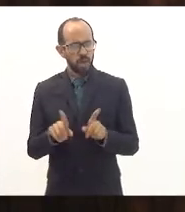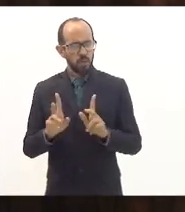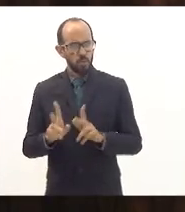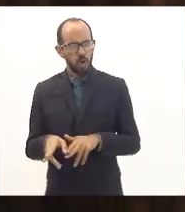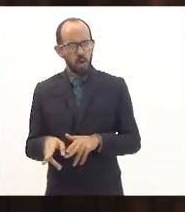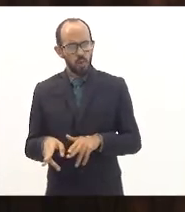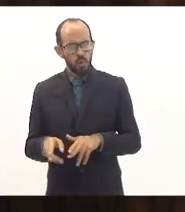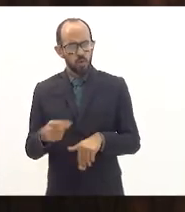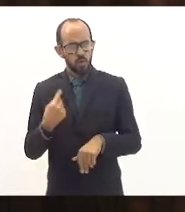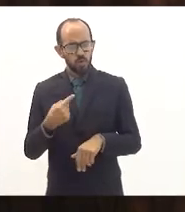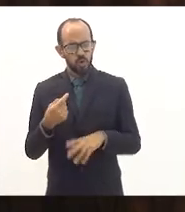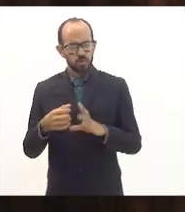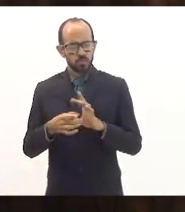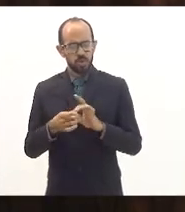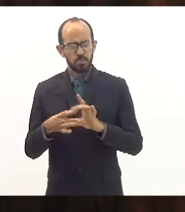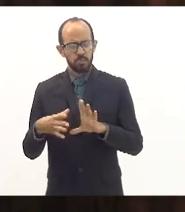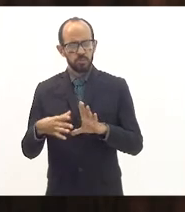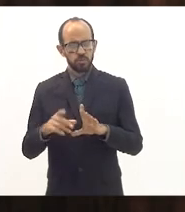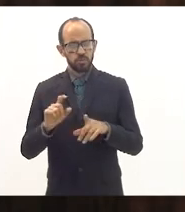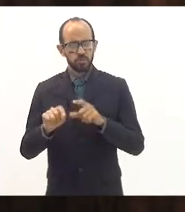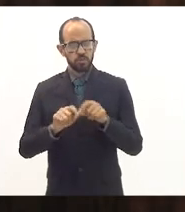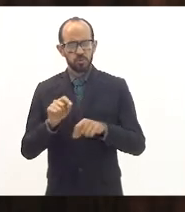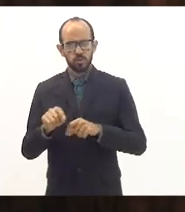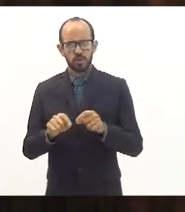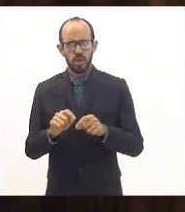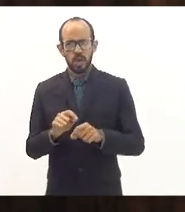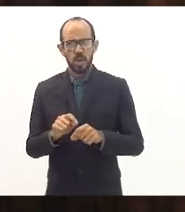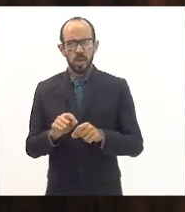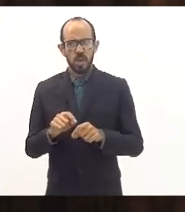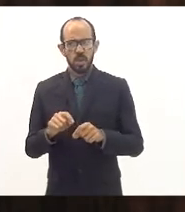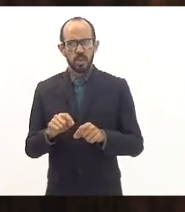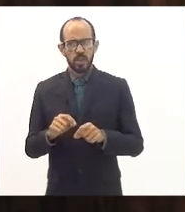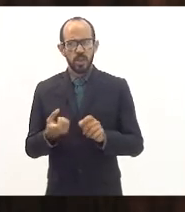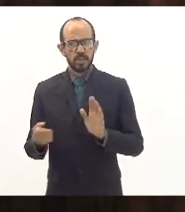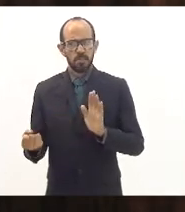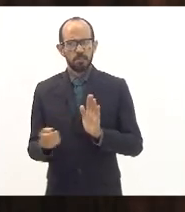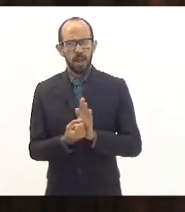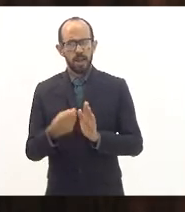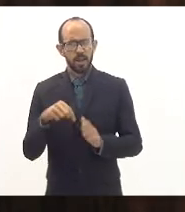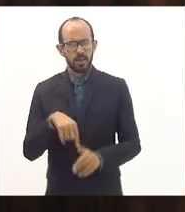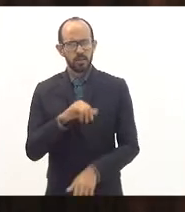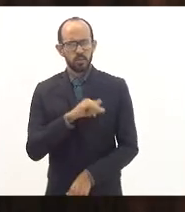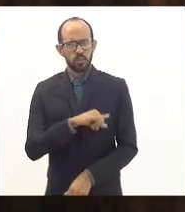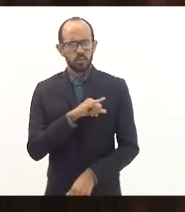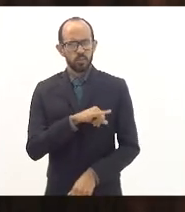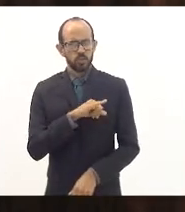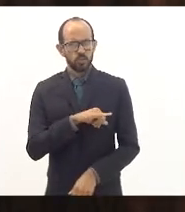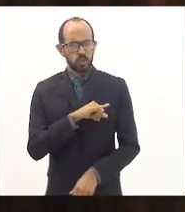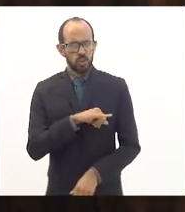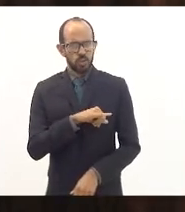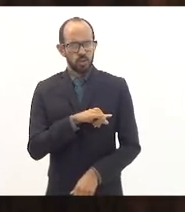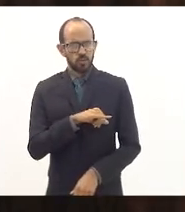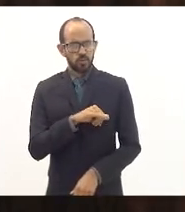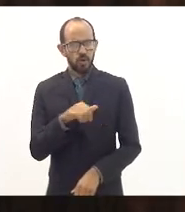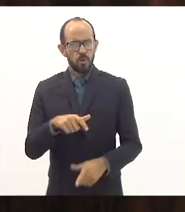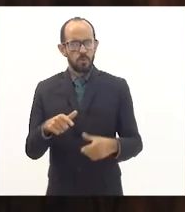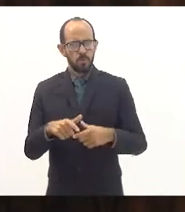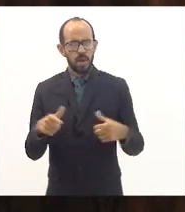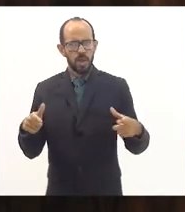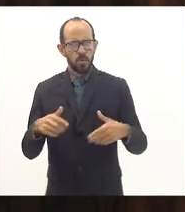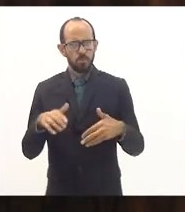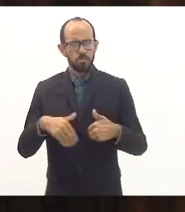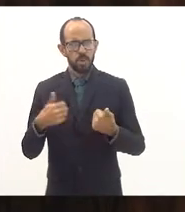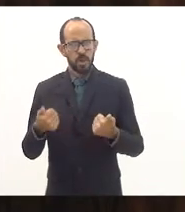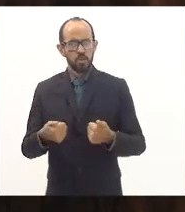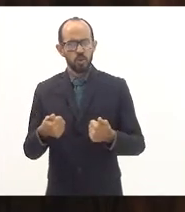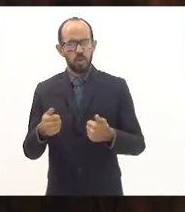gente permitiu que esse legado gigantesco aqui no Rio de Janeiro, que foi o maior e mais generoso programa de educação